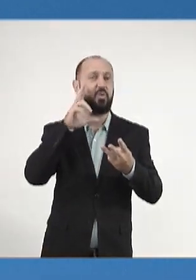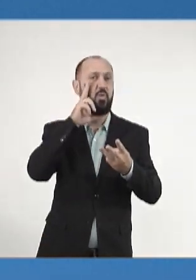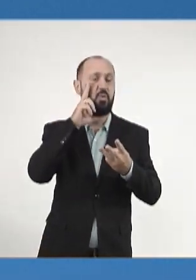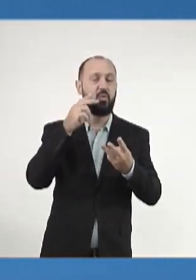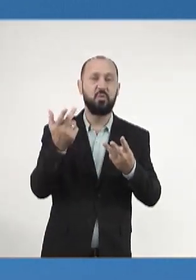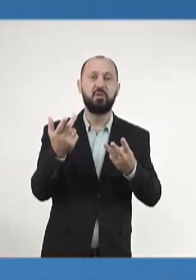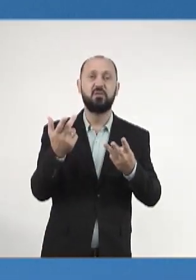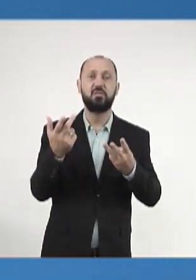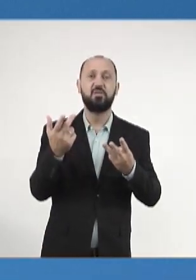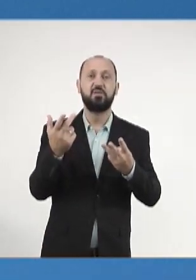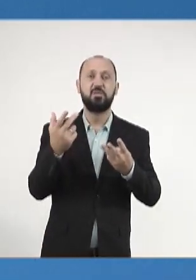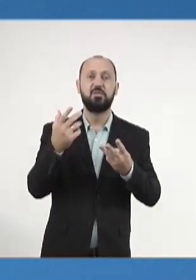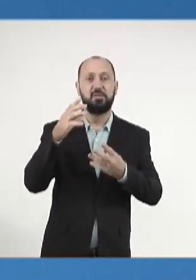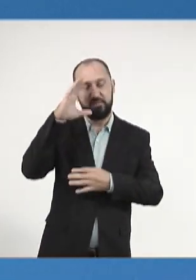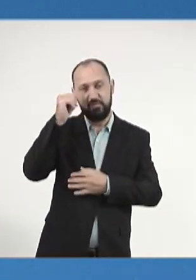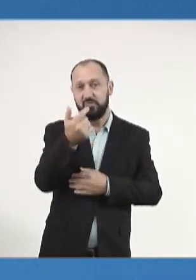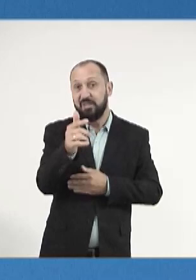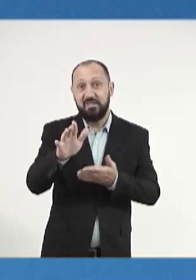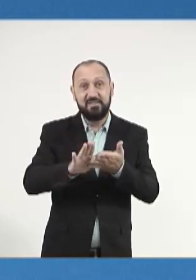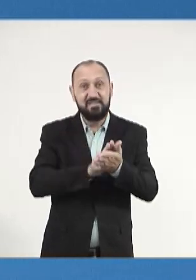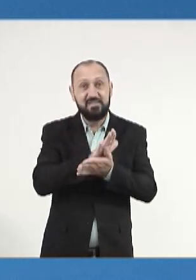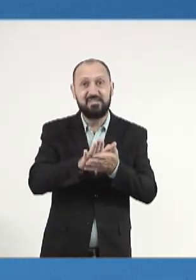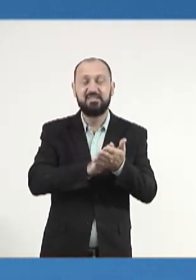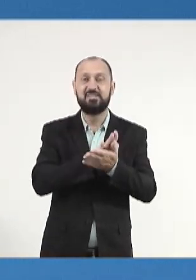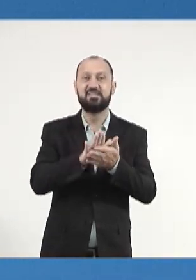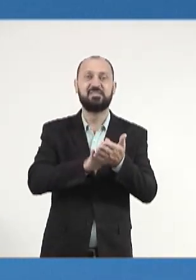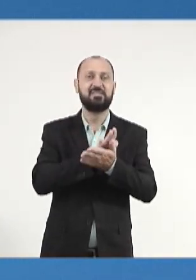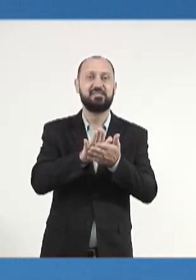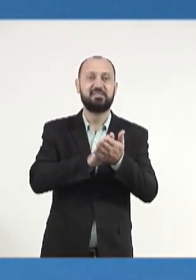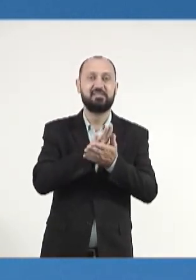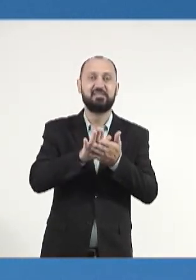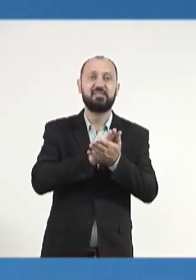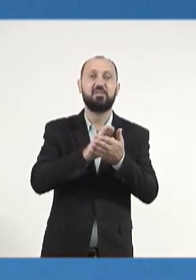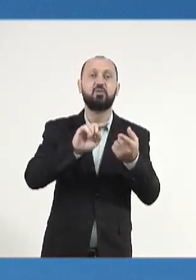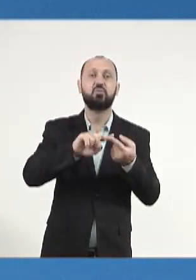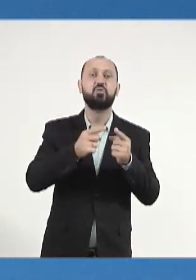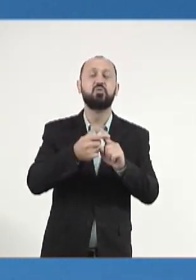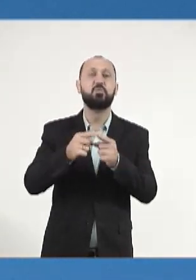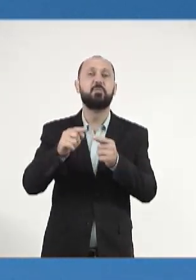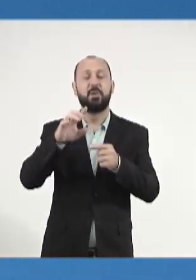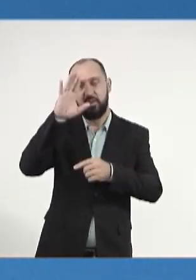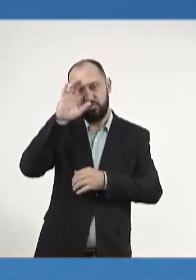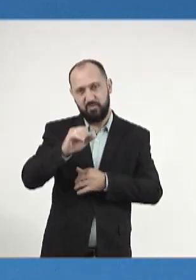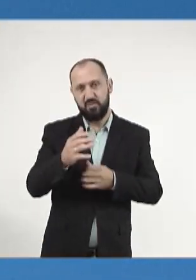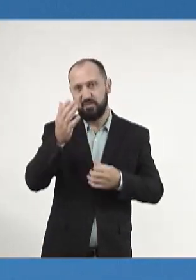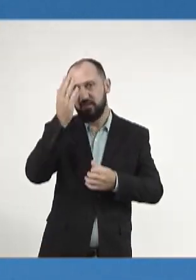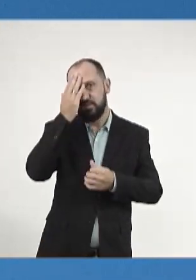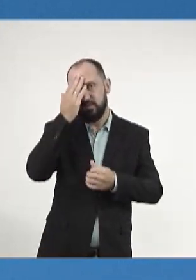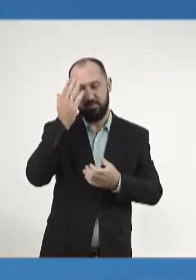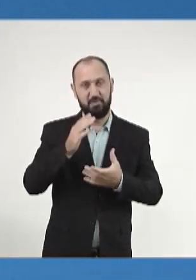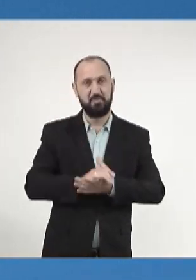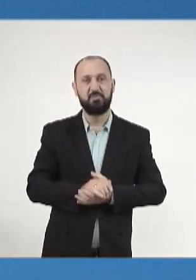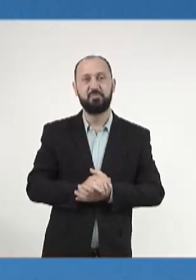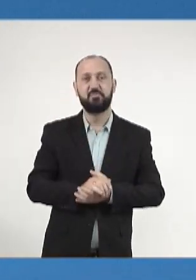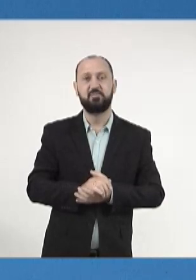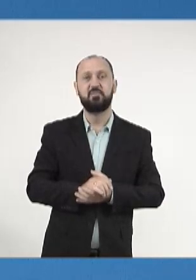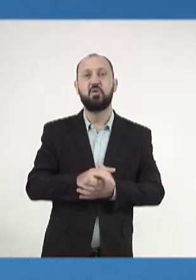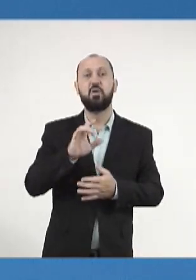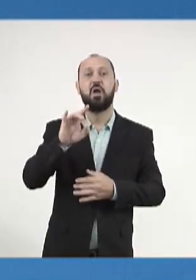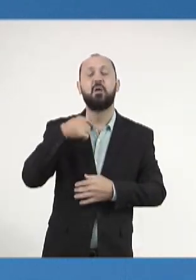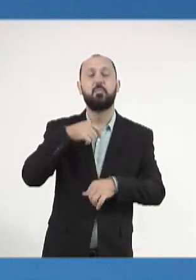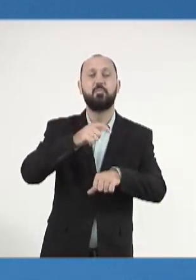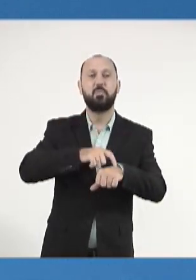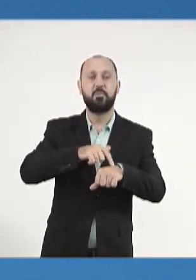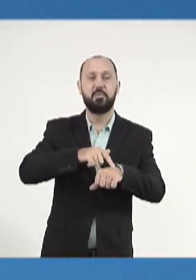do governo Lula e nós não temos nada, nenhum instrumento para resolver isso, e a gente sabe muito bem. A situação no Mato Grosso